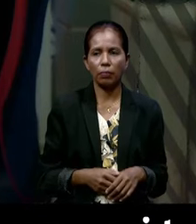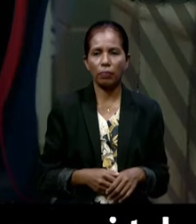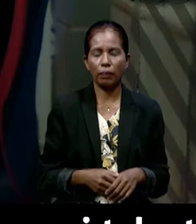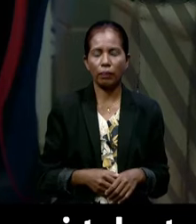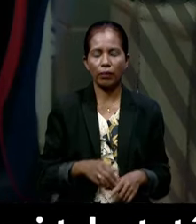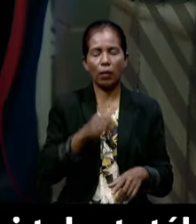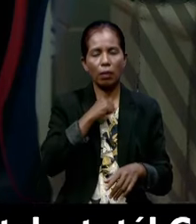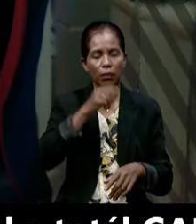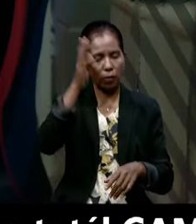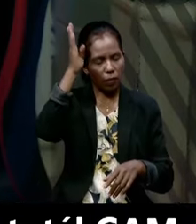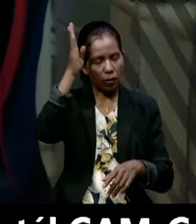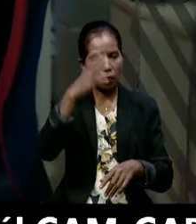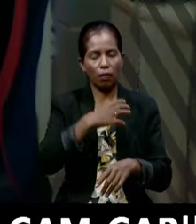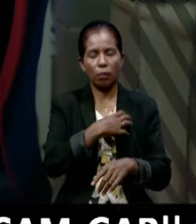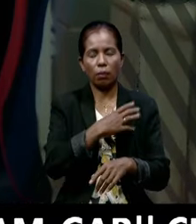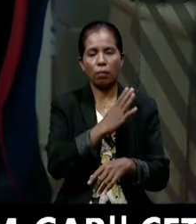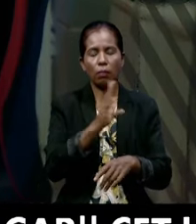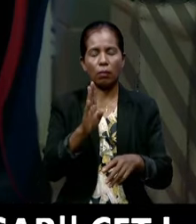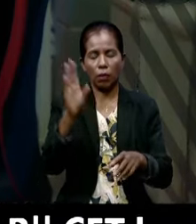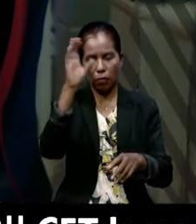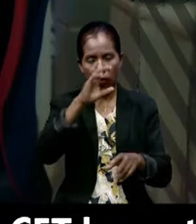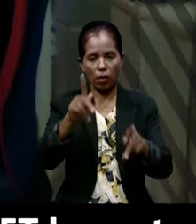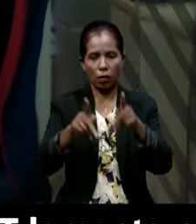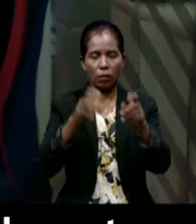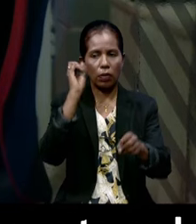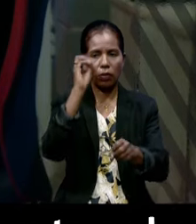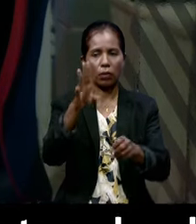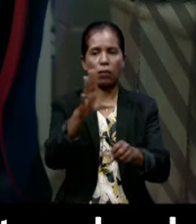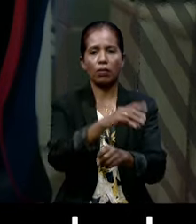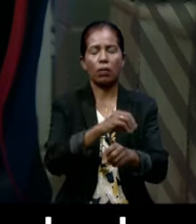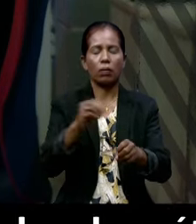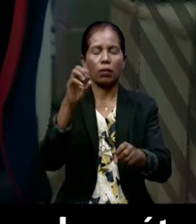Bispo Bocau Russo Penetele atu buka tuir emanebe tuda rahung estatu.